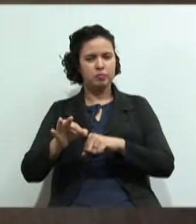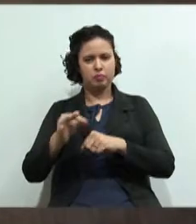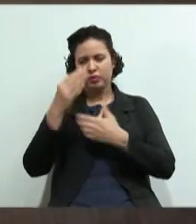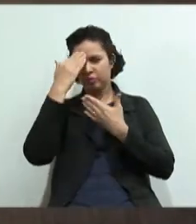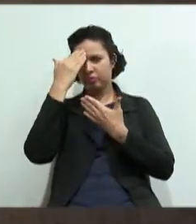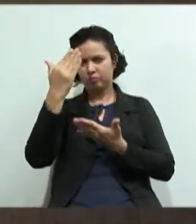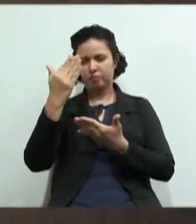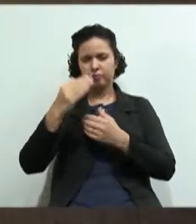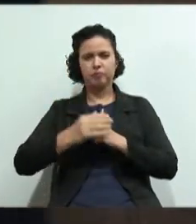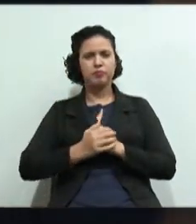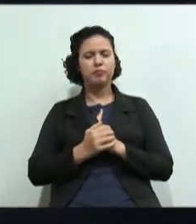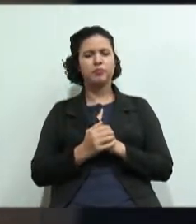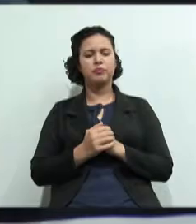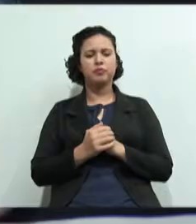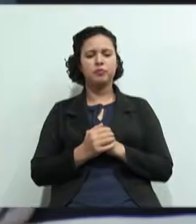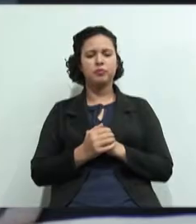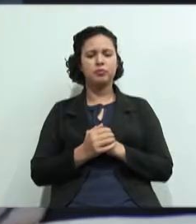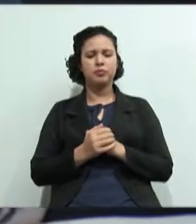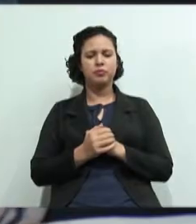tá?